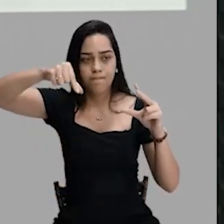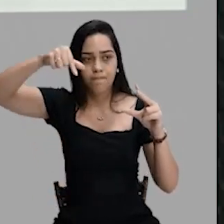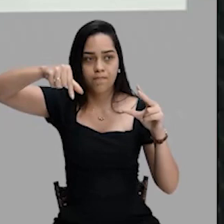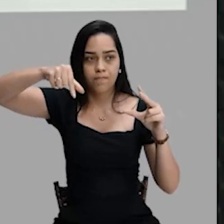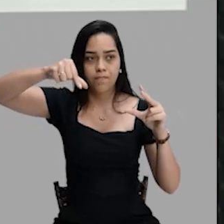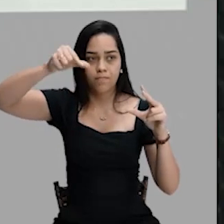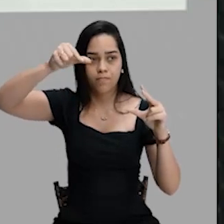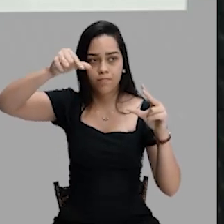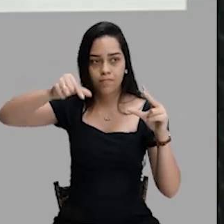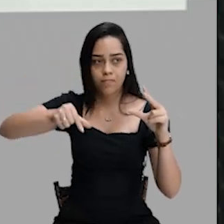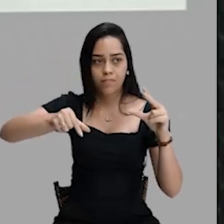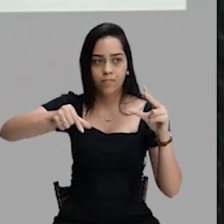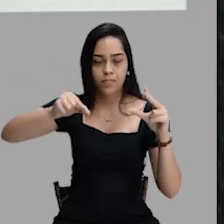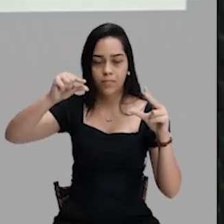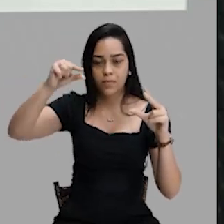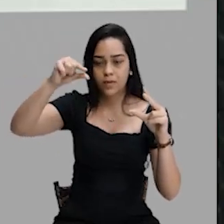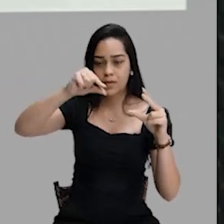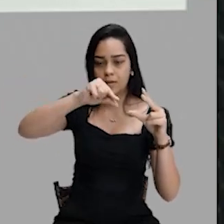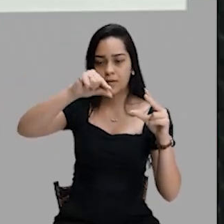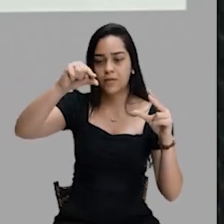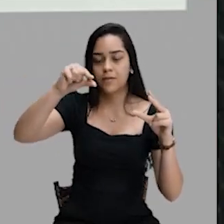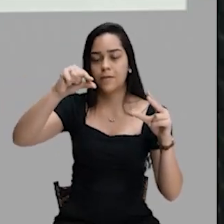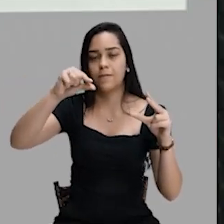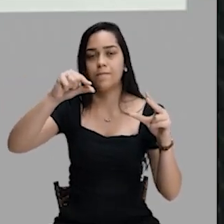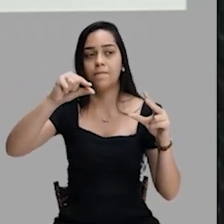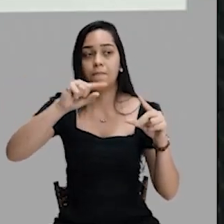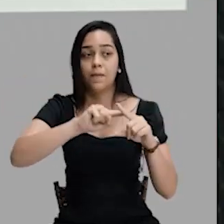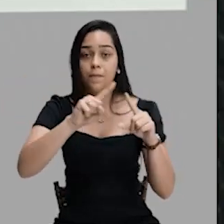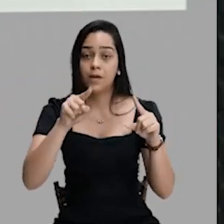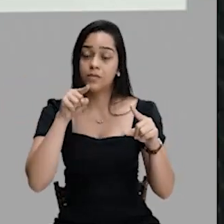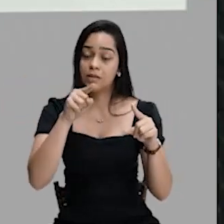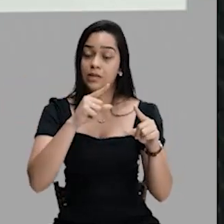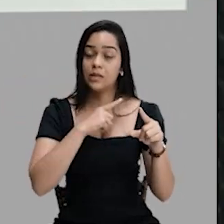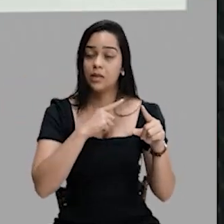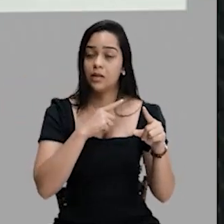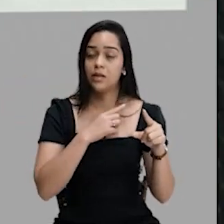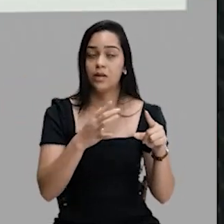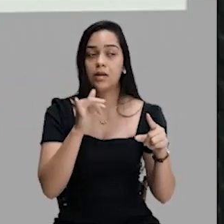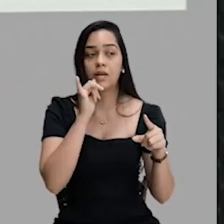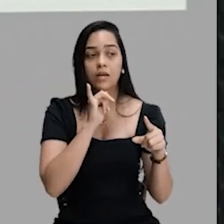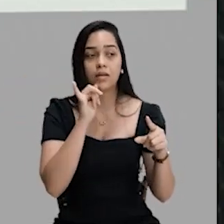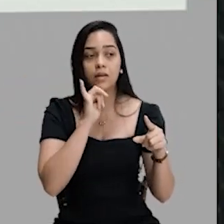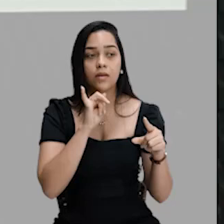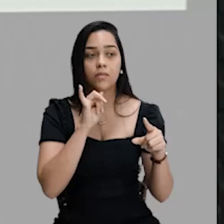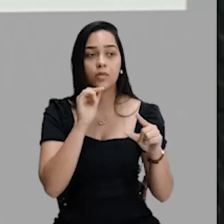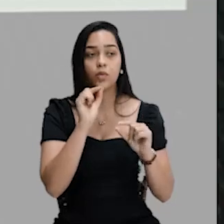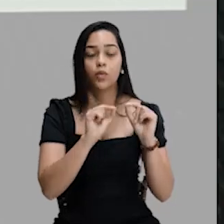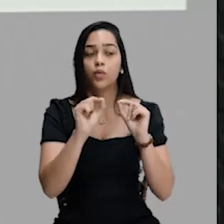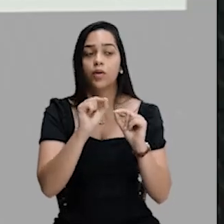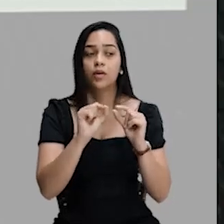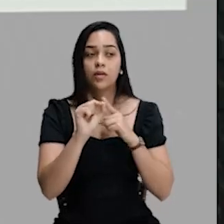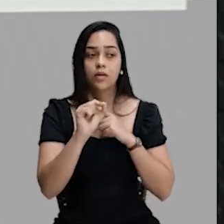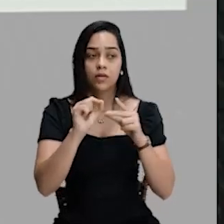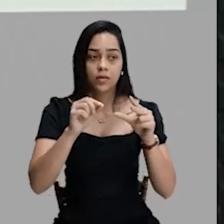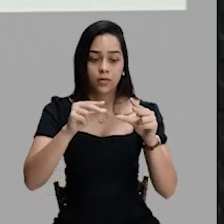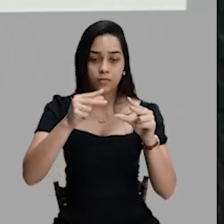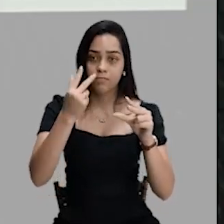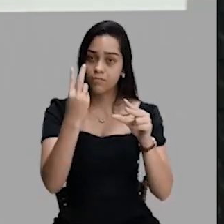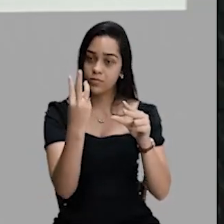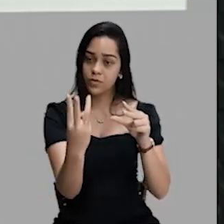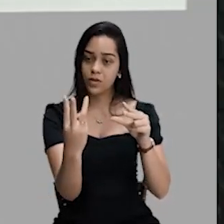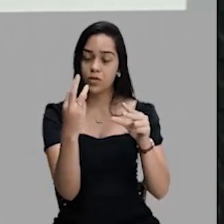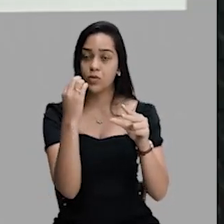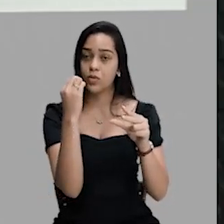aresta e dessa aresta aqui também. Agora você tem, por exemplo, um desse aqui que vem de 3